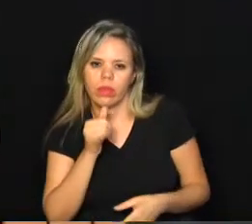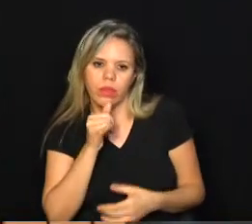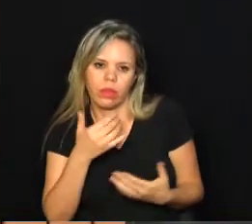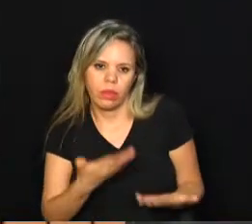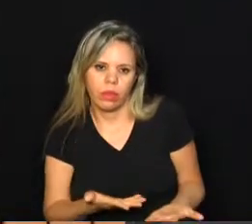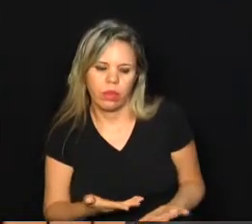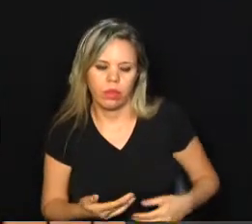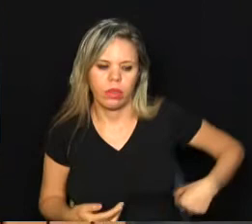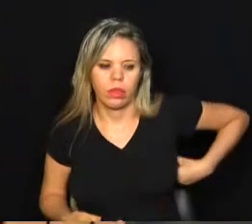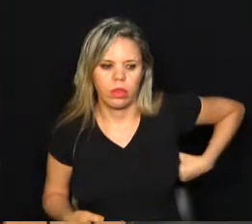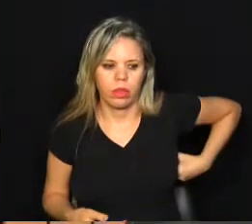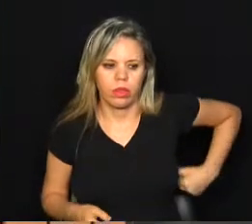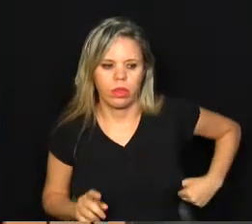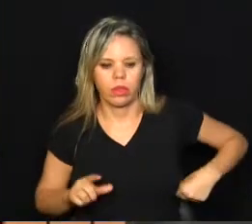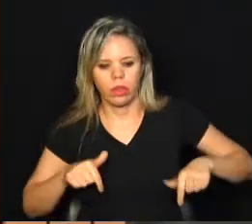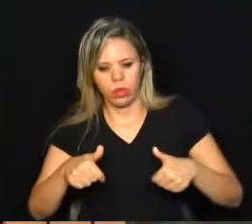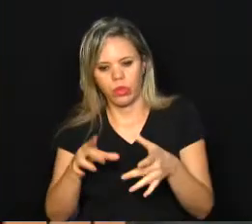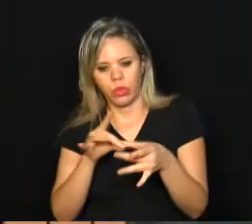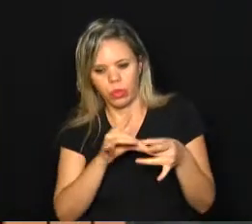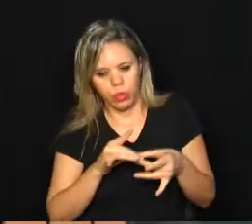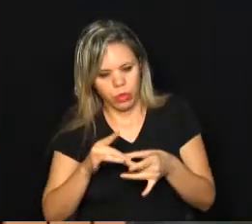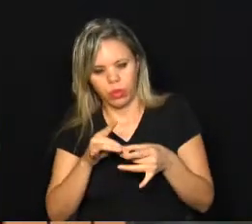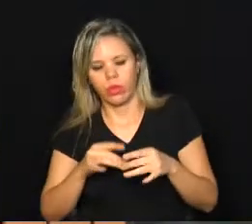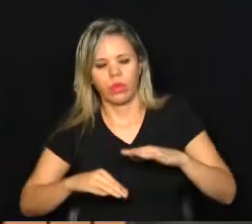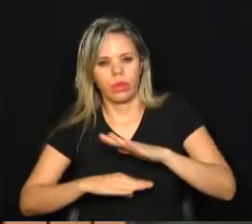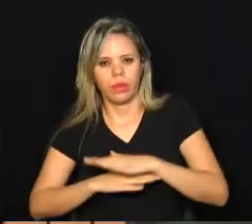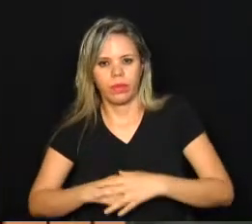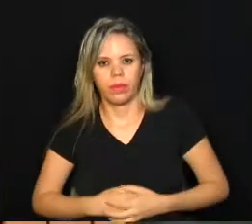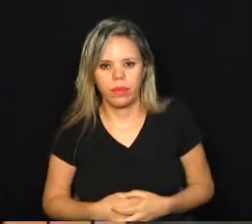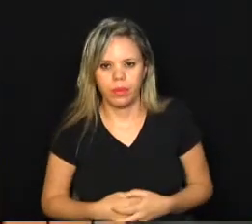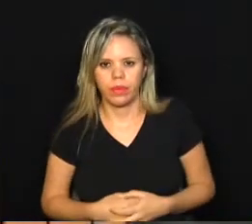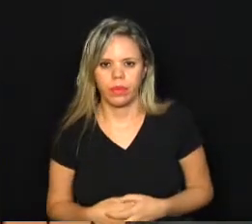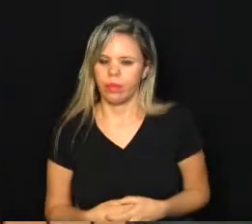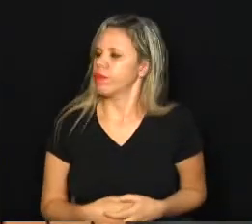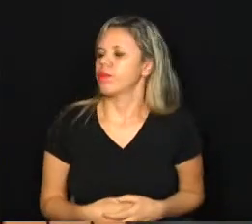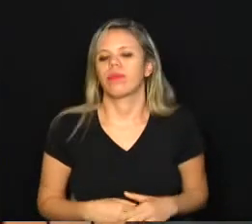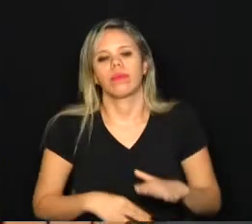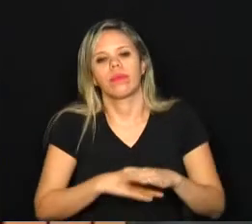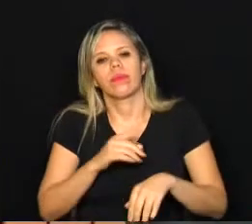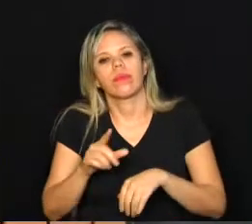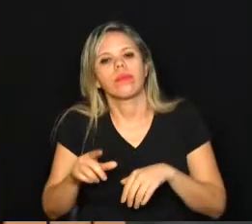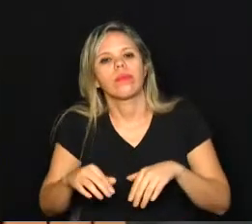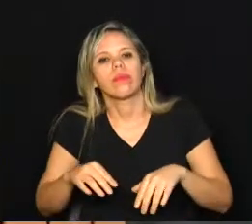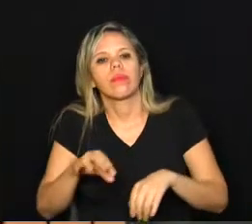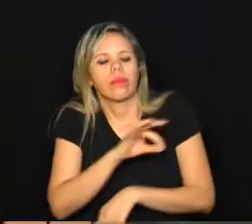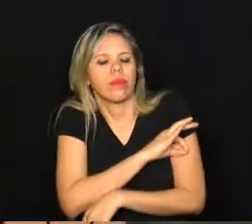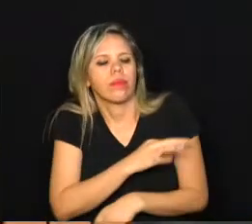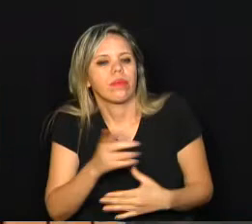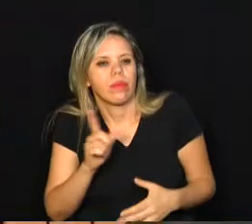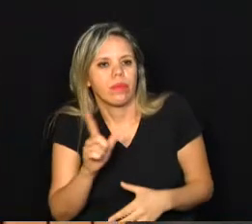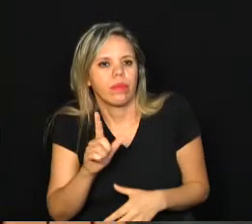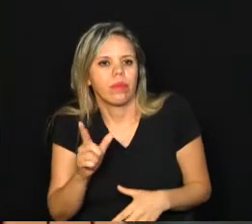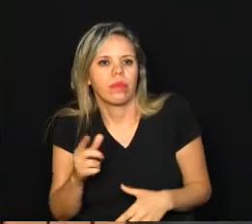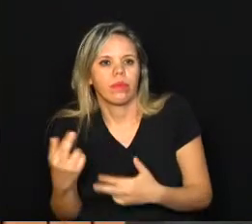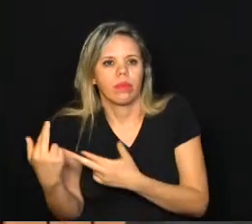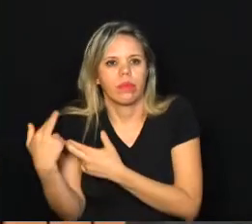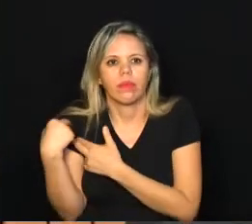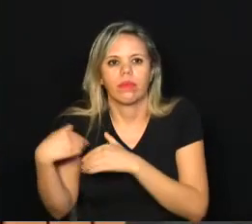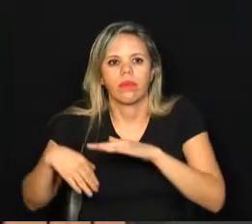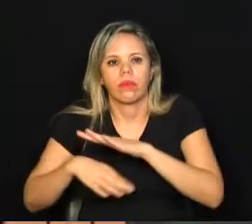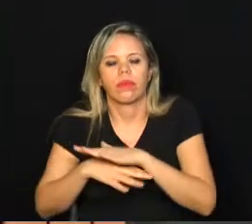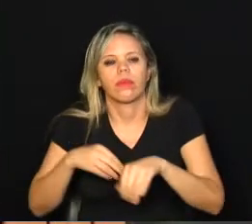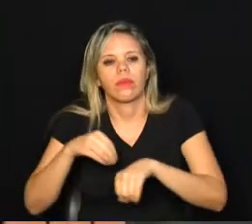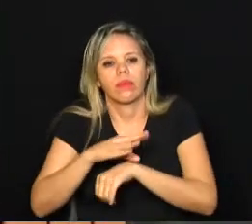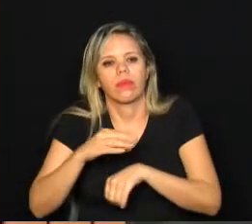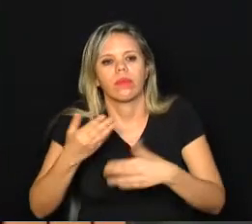de uma atuação conjunta entre Câmara, entre o Legislativo e o Poder Executivo. Claro que cabe à Câmara trazer